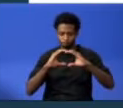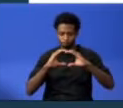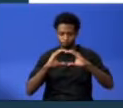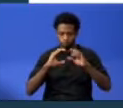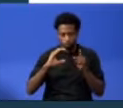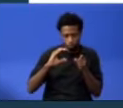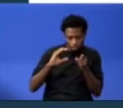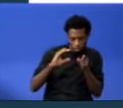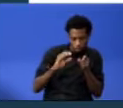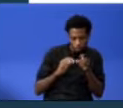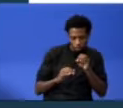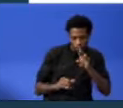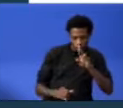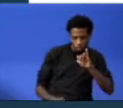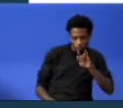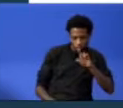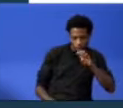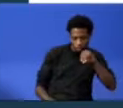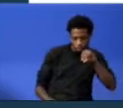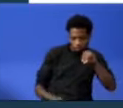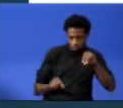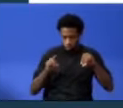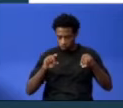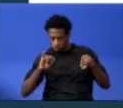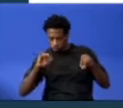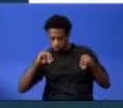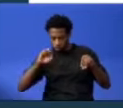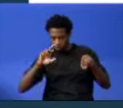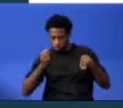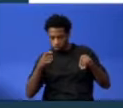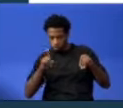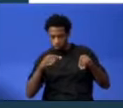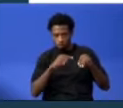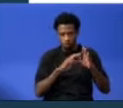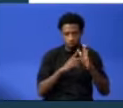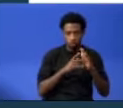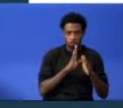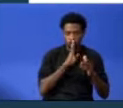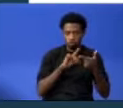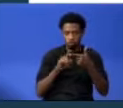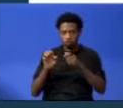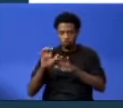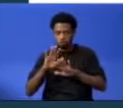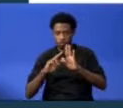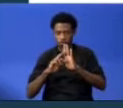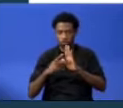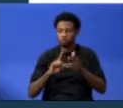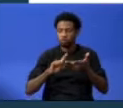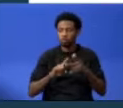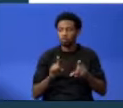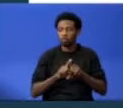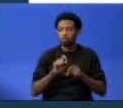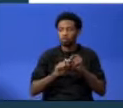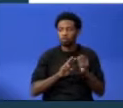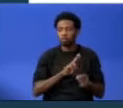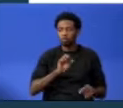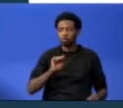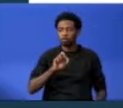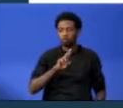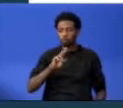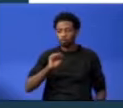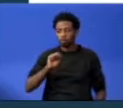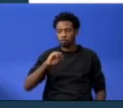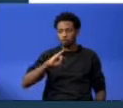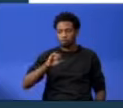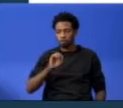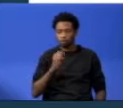que a gente considera essa estrutura? Então, basicamente, representa a característica do músculo. Então, se você tem um músculo que tem